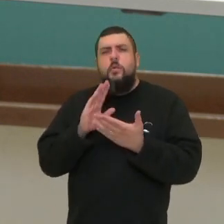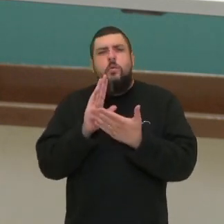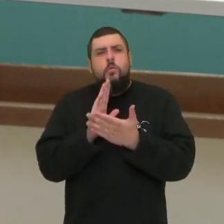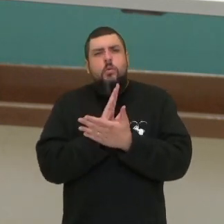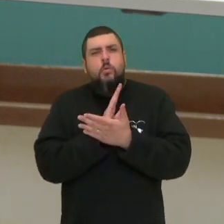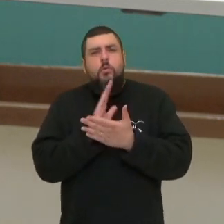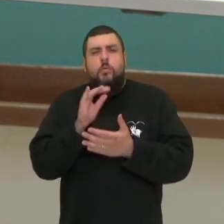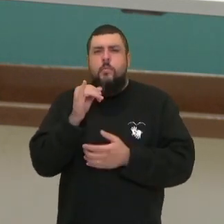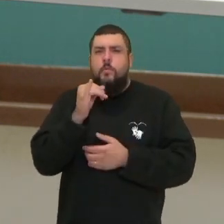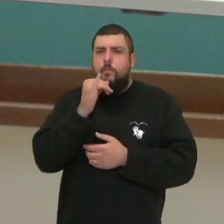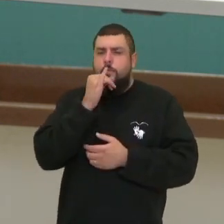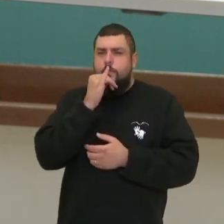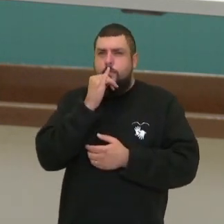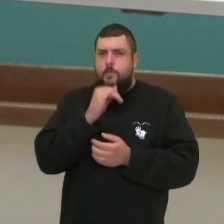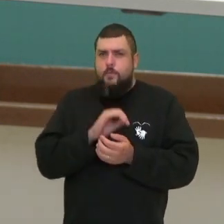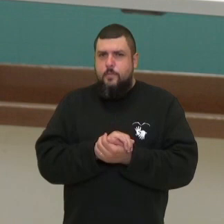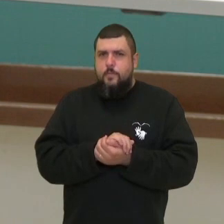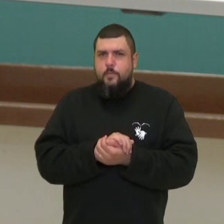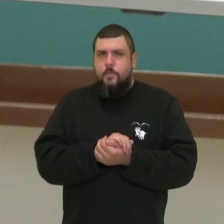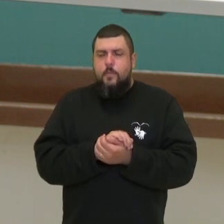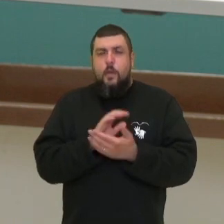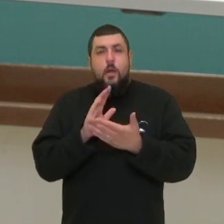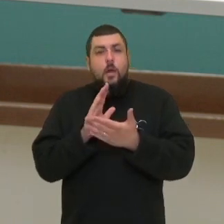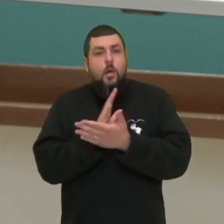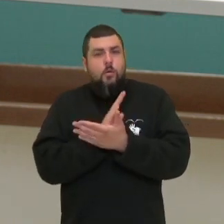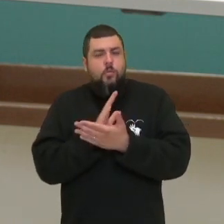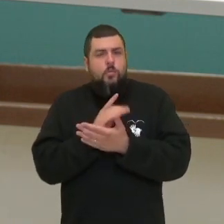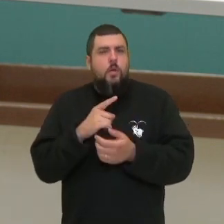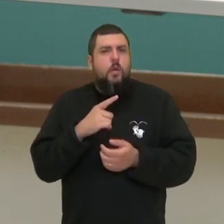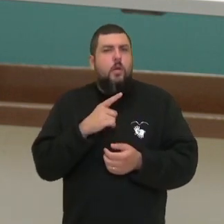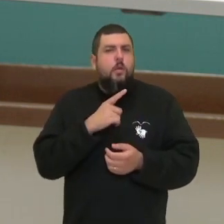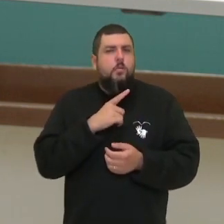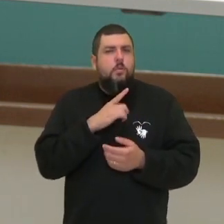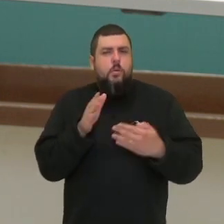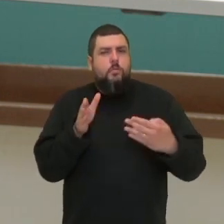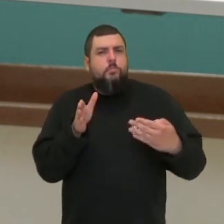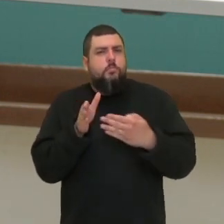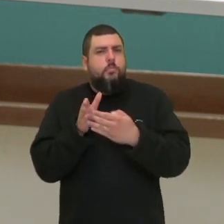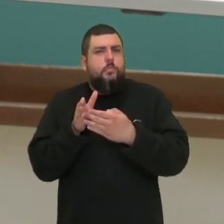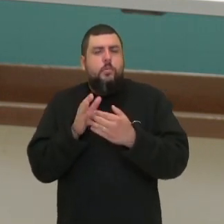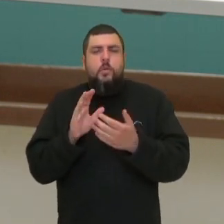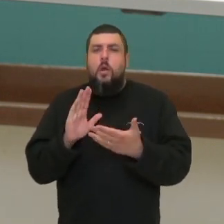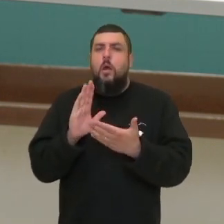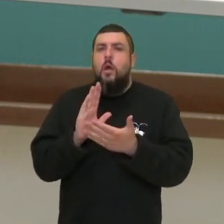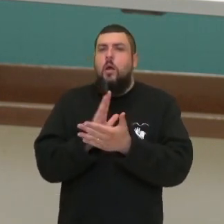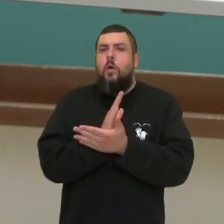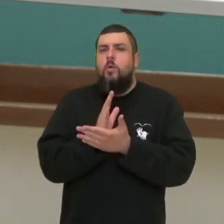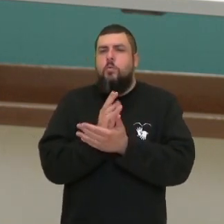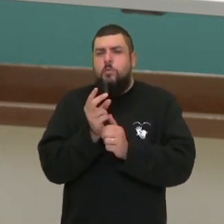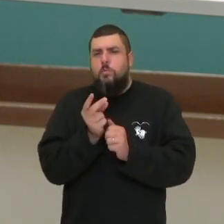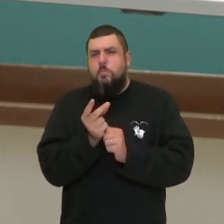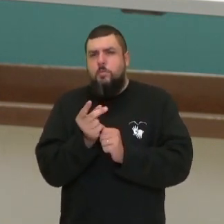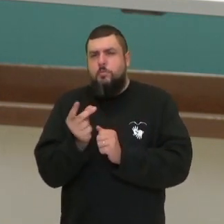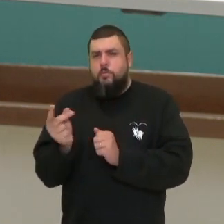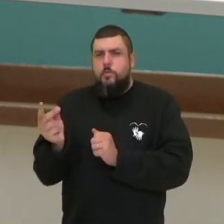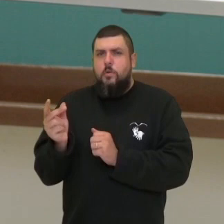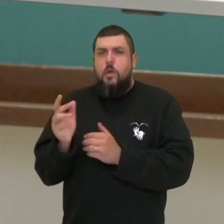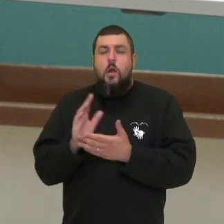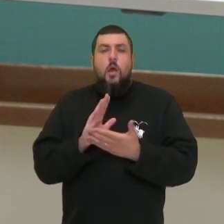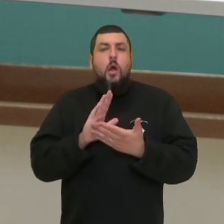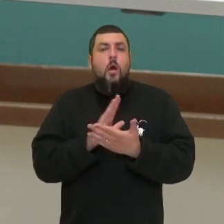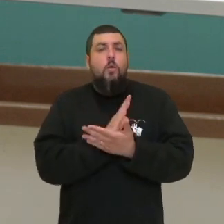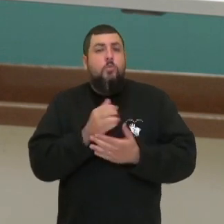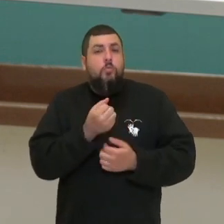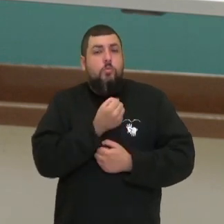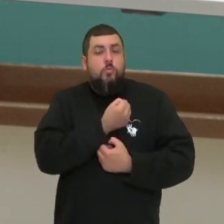vocês. Algumas são finitas, outras infinitas. Algumas são números,